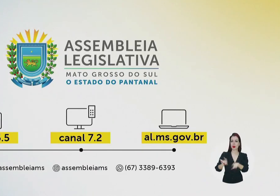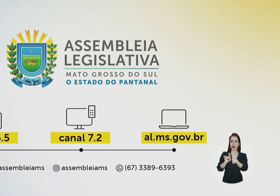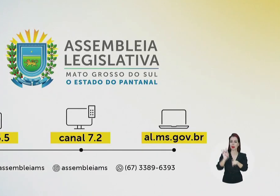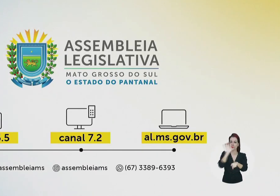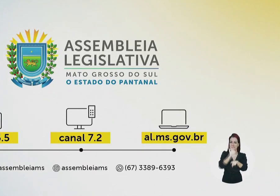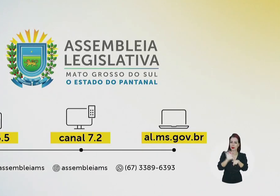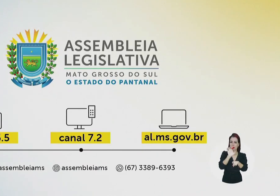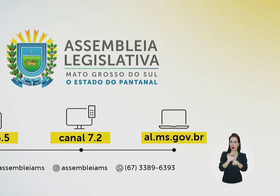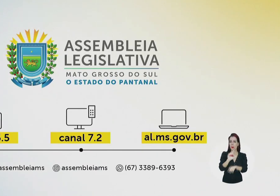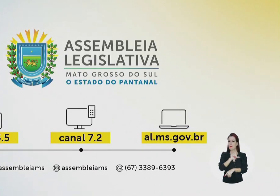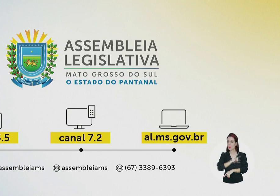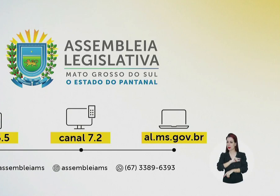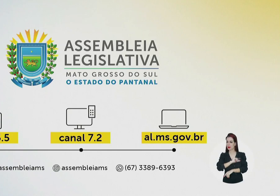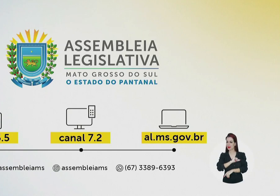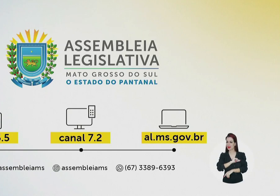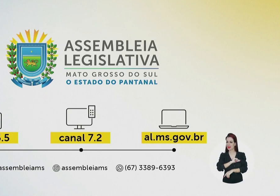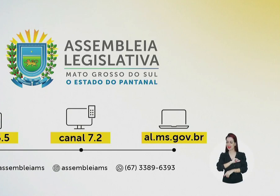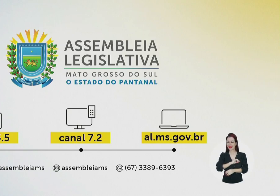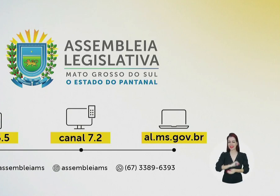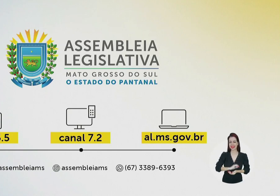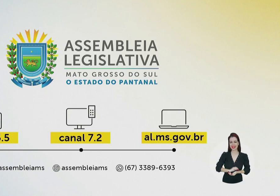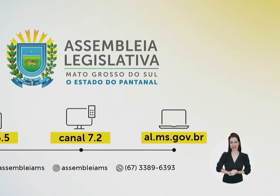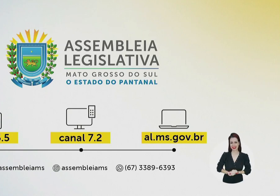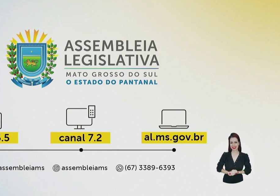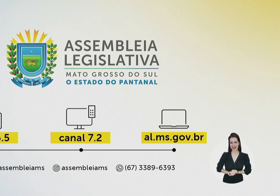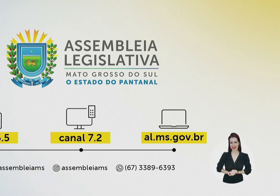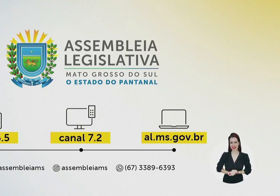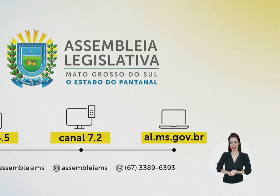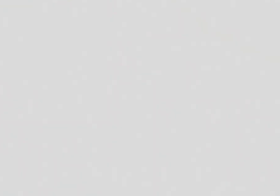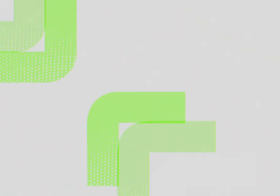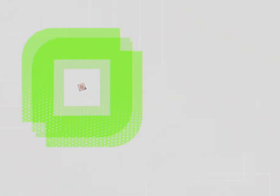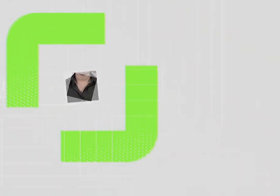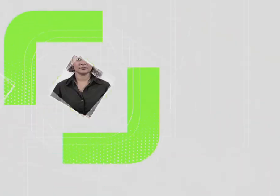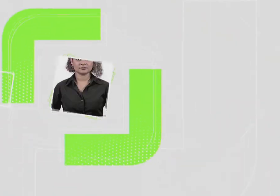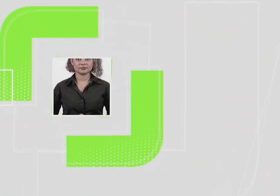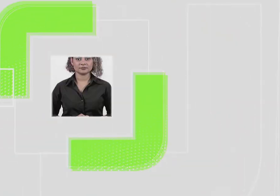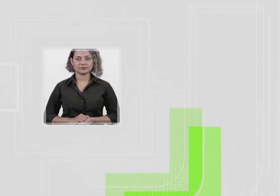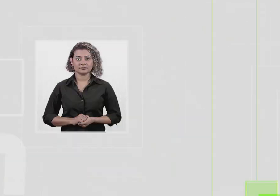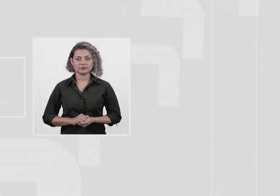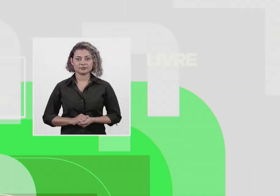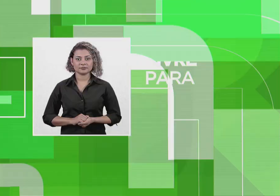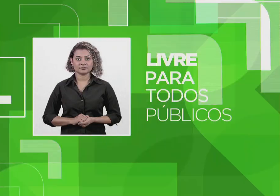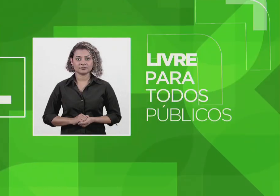Assembleia Legislativa de Mato Grosso do Sul, o Estado do Pantanal.